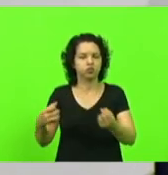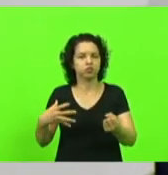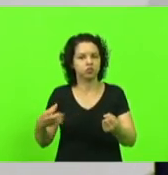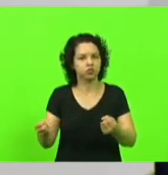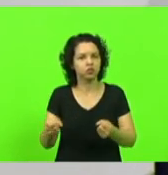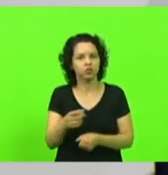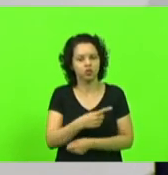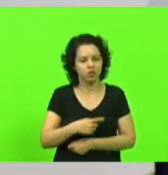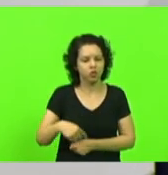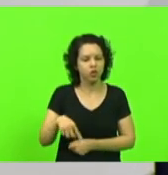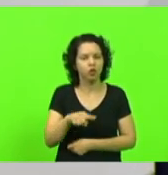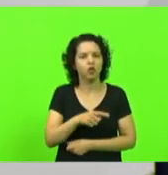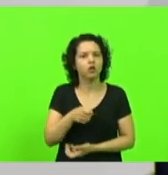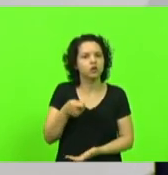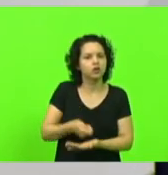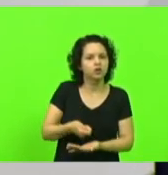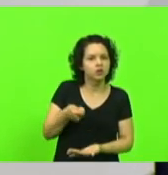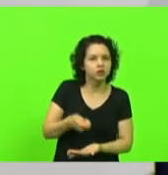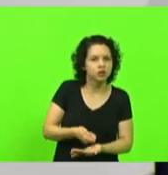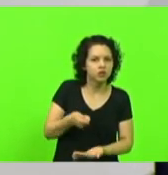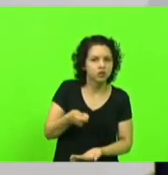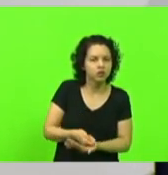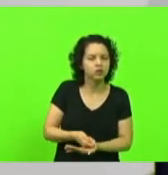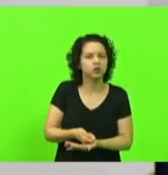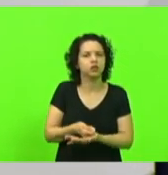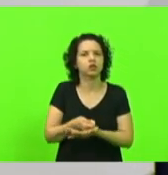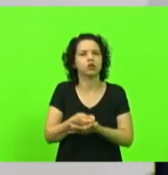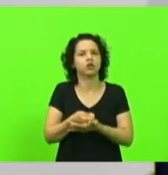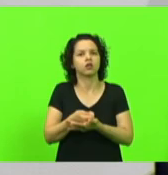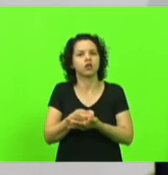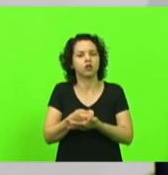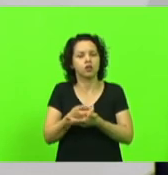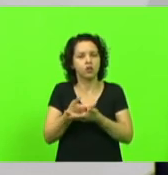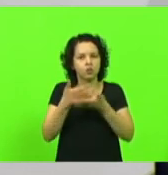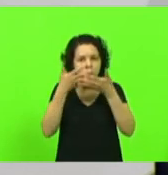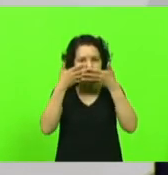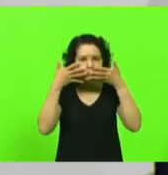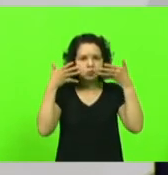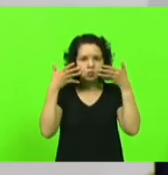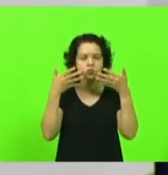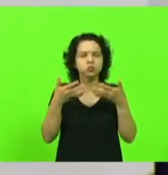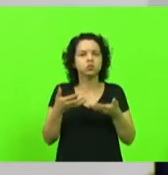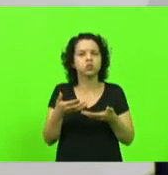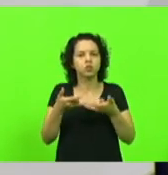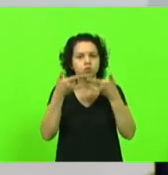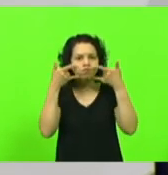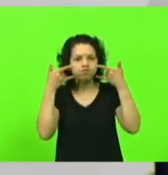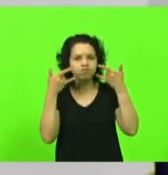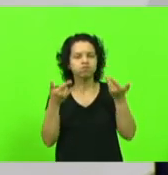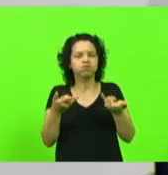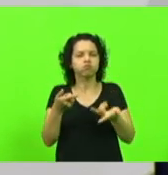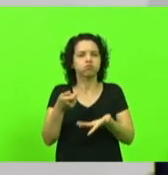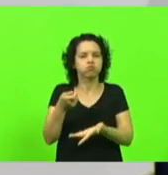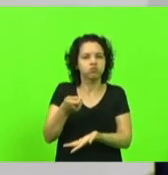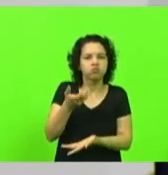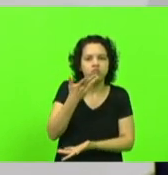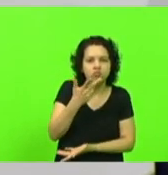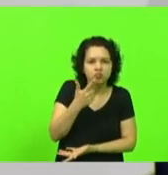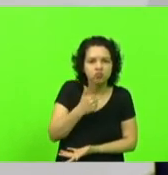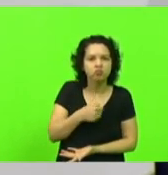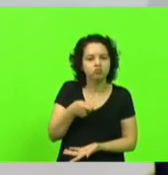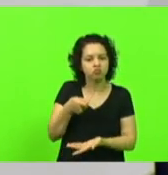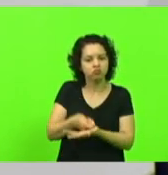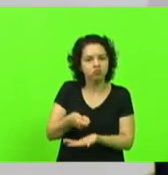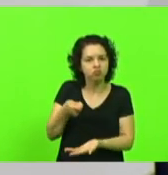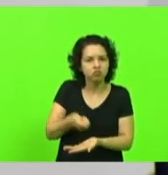nós estamos exigindo essa mordaça em criança? Por que nós estamos impondo essa